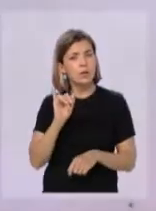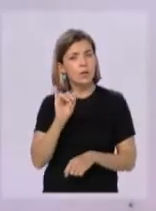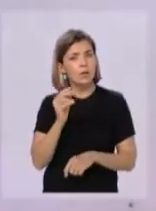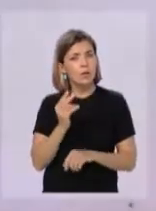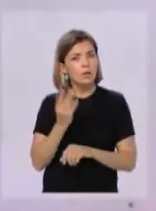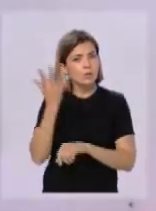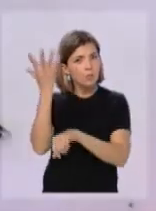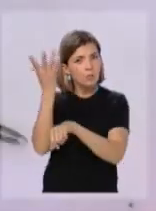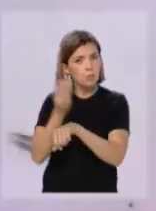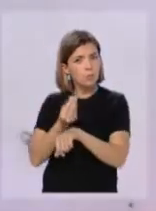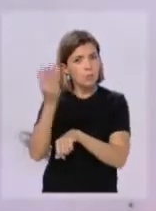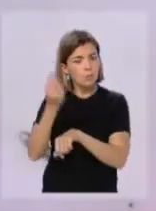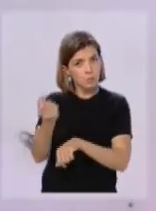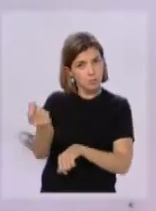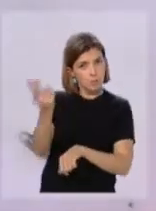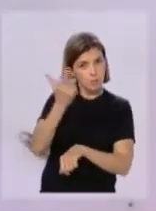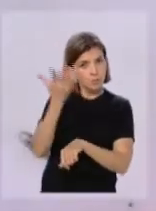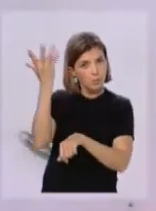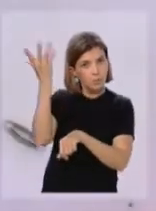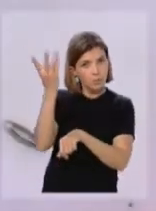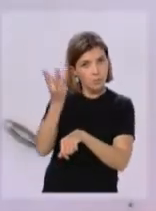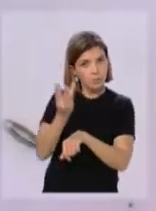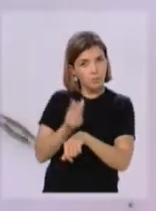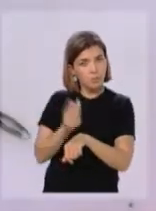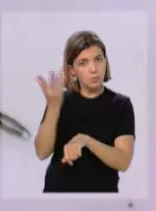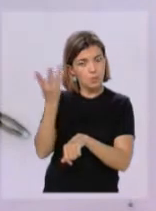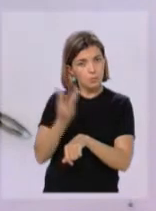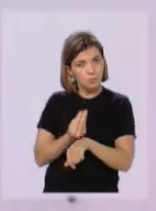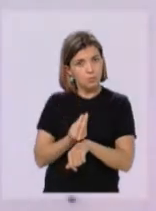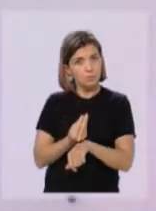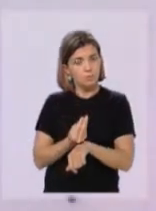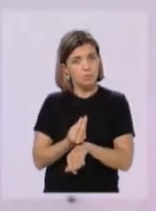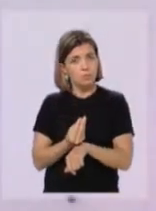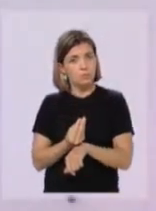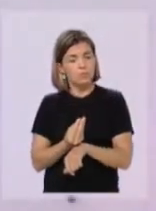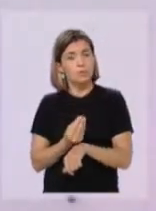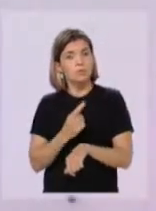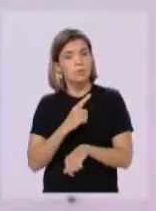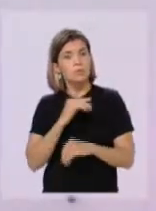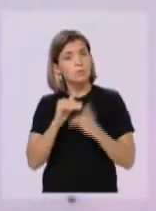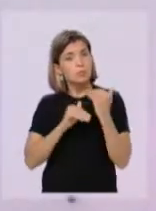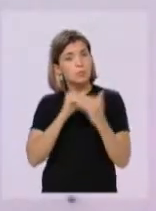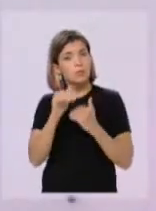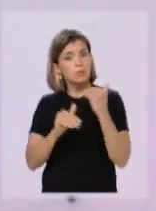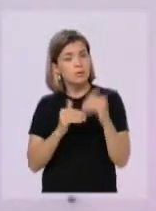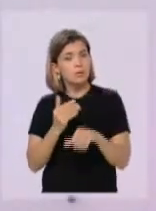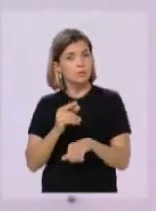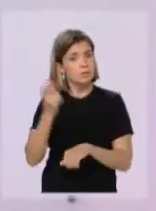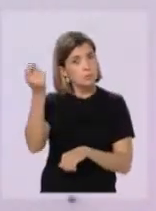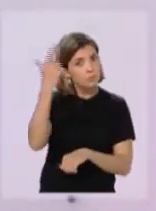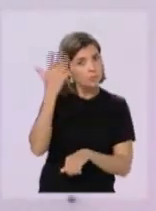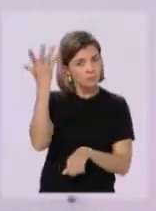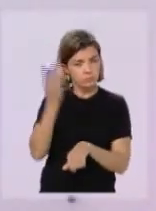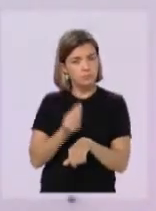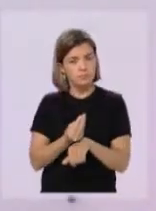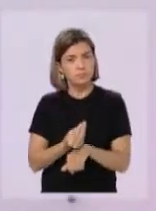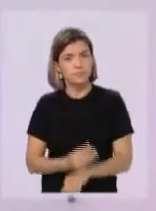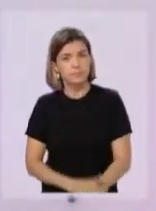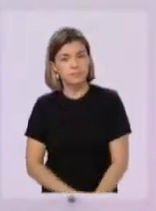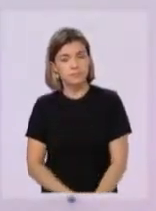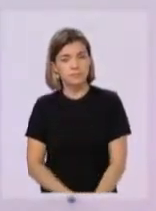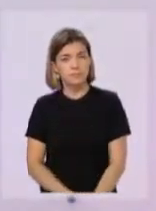capazes de utilizar a energia da luz do sol para sintetizar moléculas orgânicas. Um processo conhecido como fotossíntese.